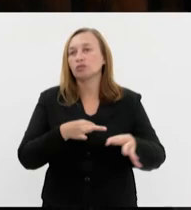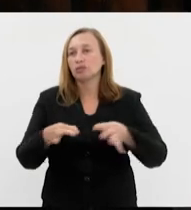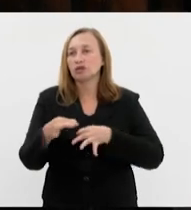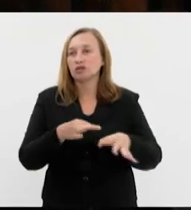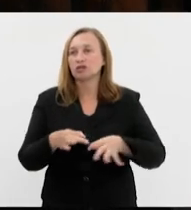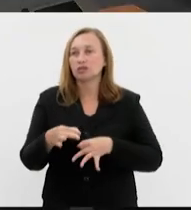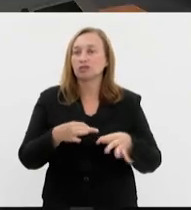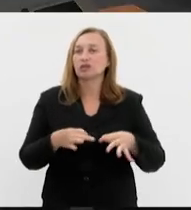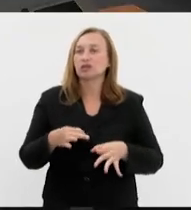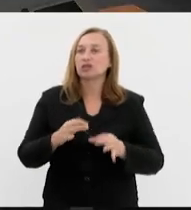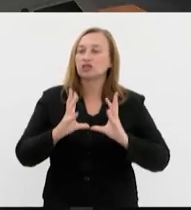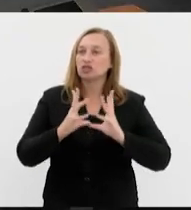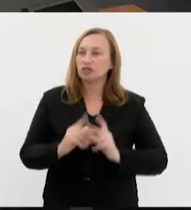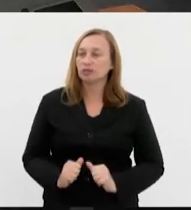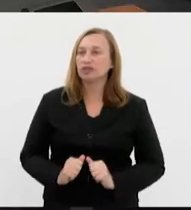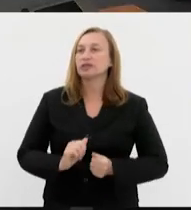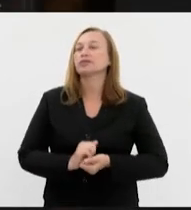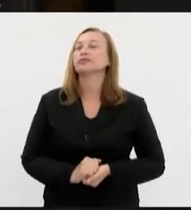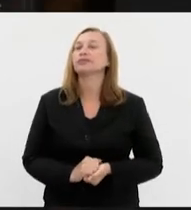carbonização.